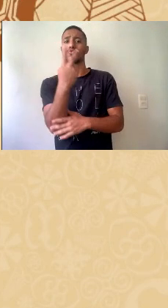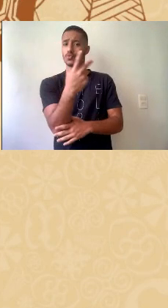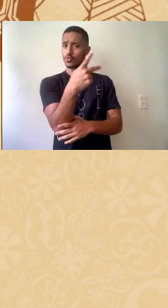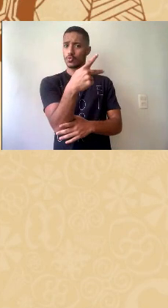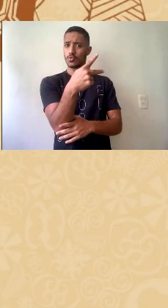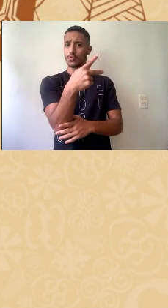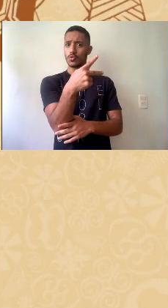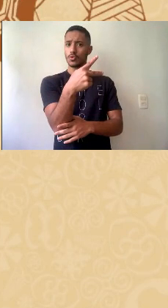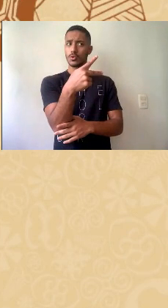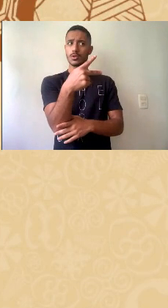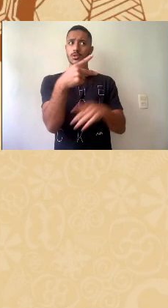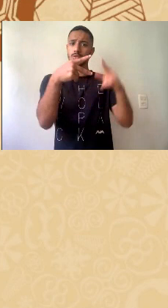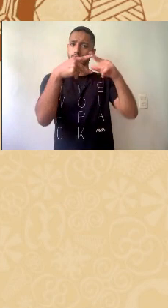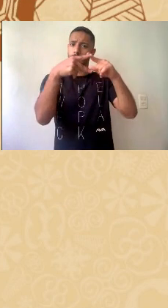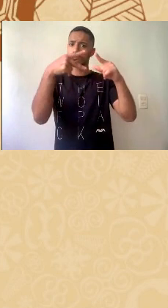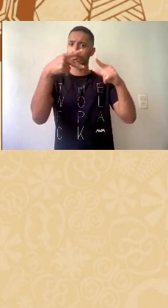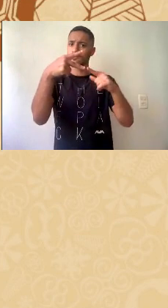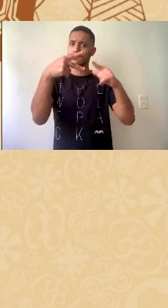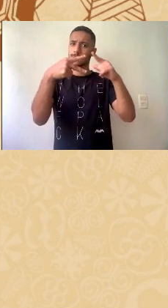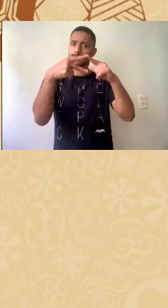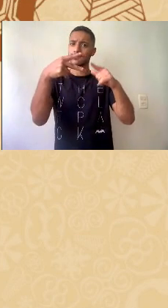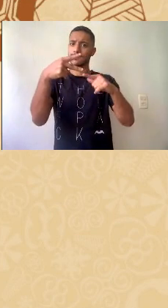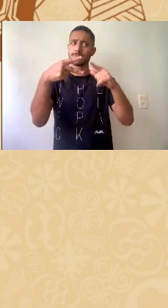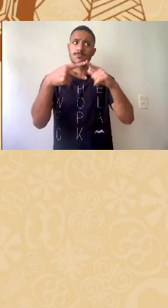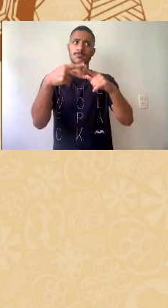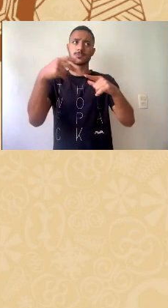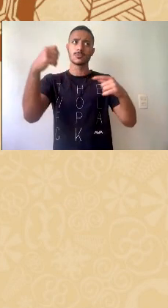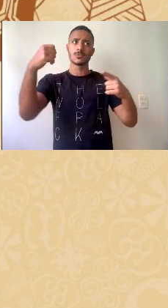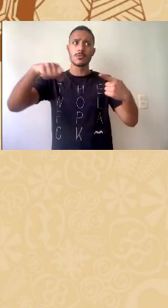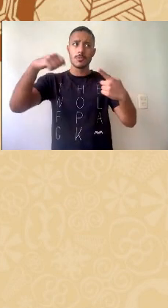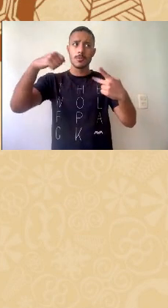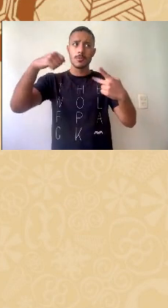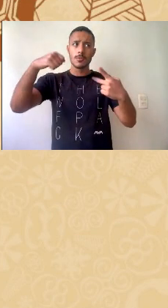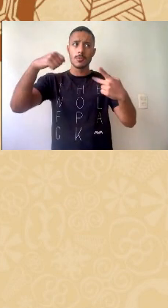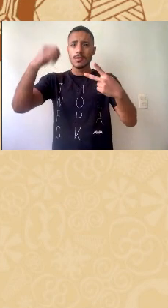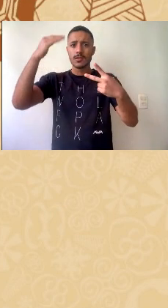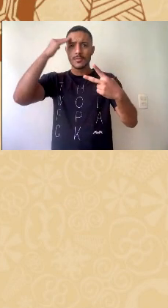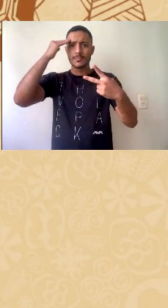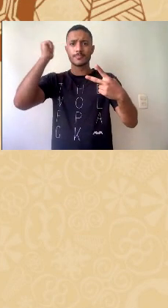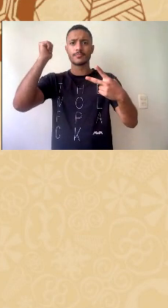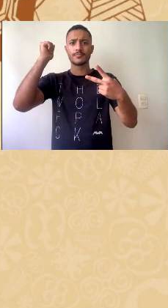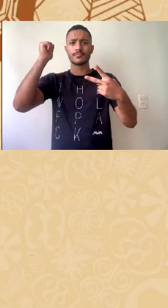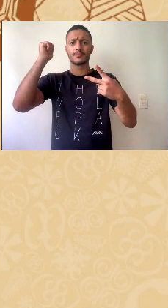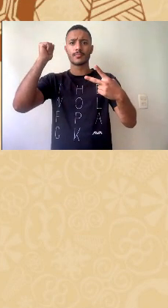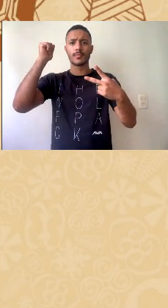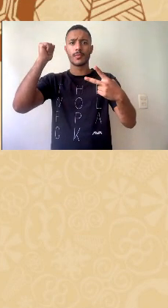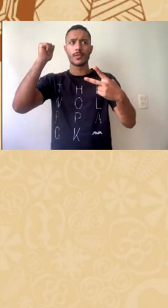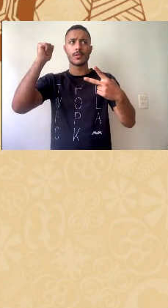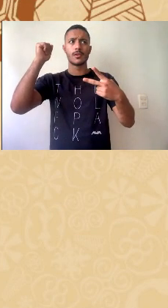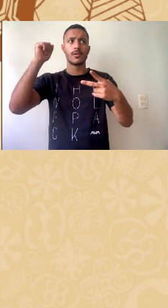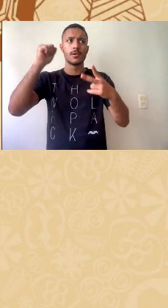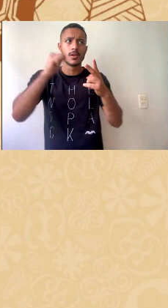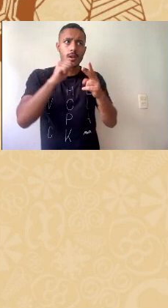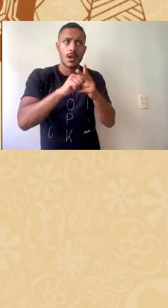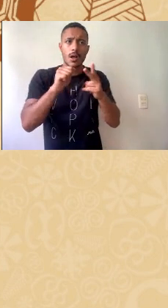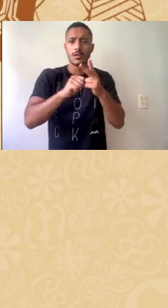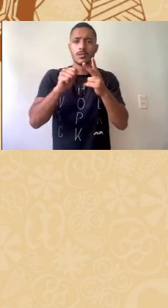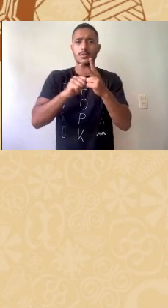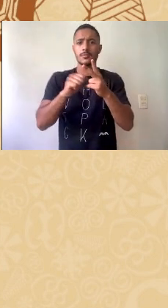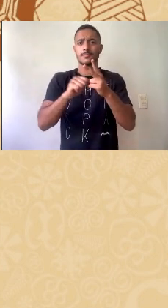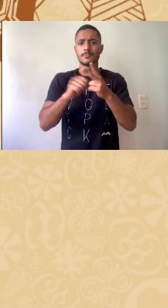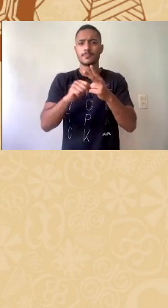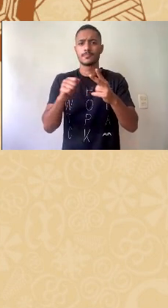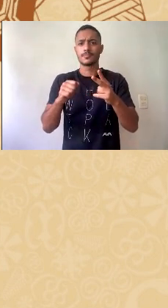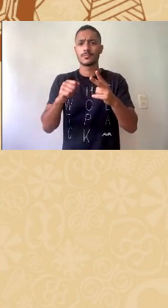elementos que a gente pode ter como princípio, que fala de ações concretas no nosso dia a dia. Lembre-se, a gente